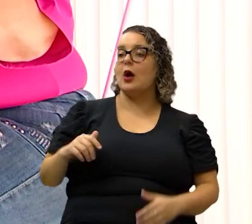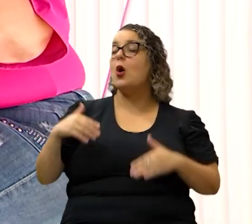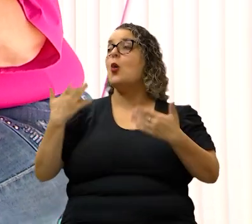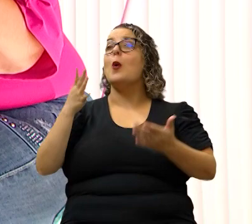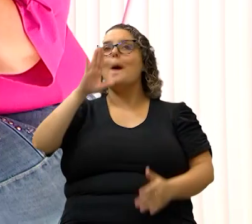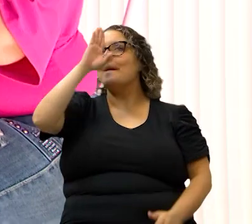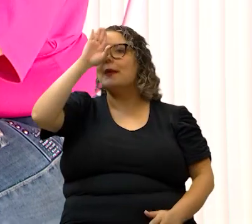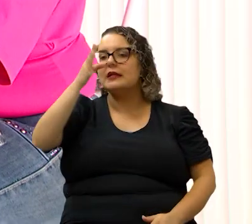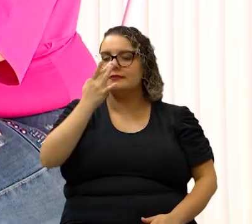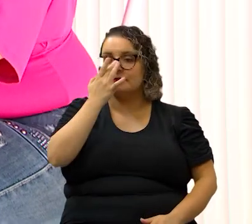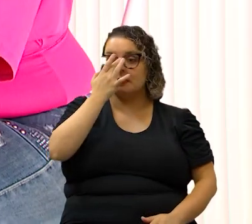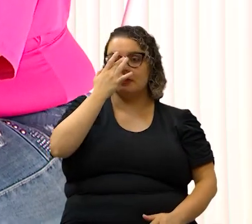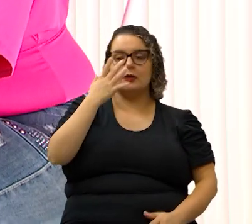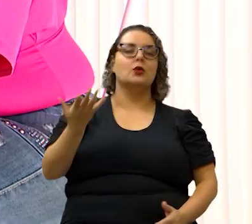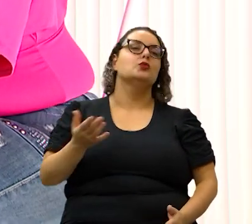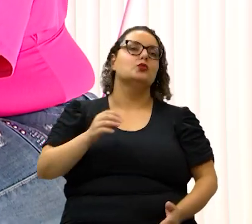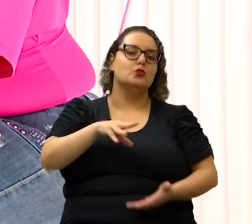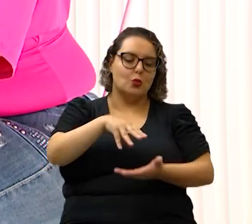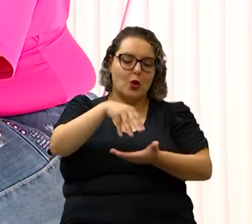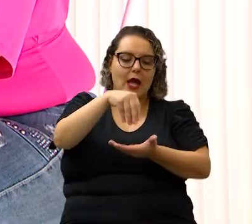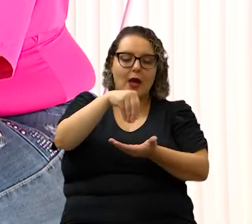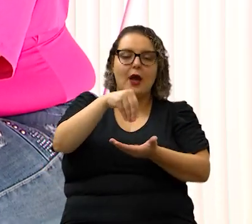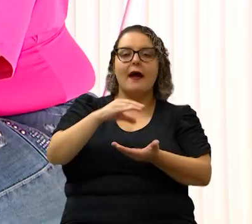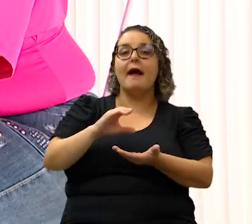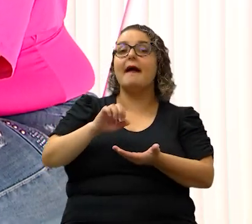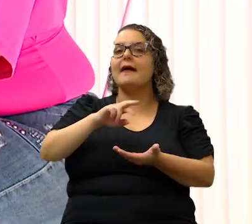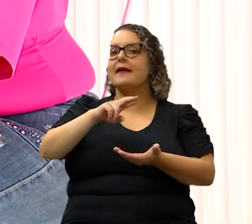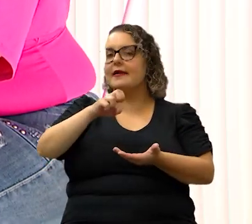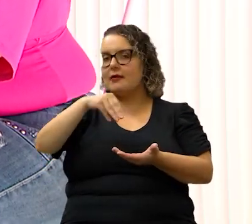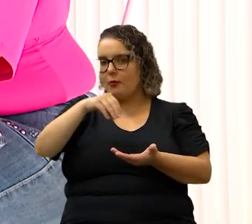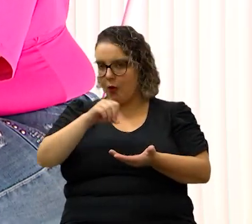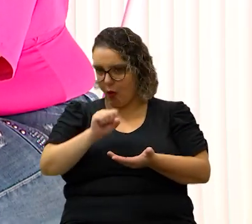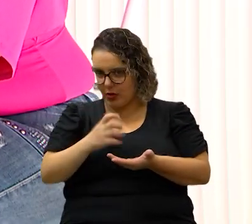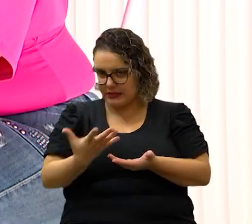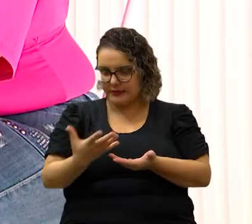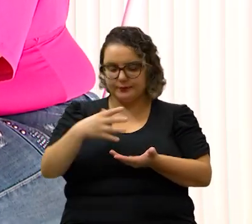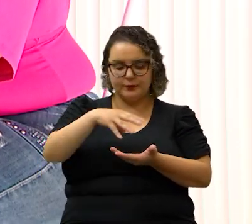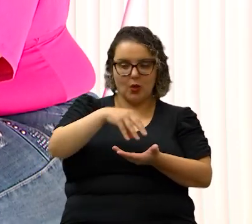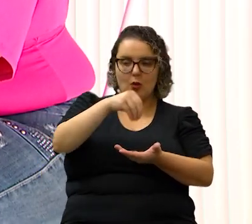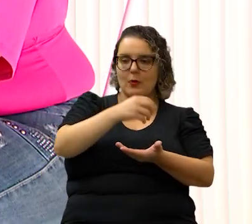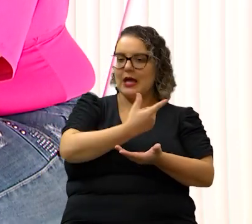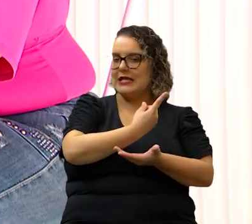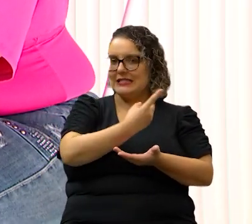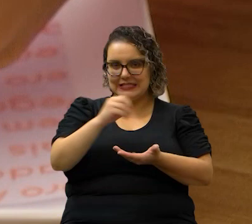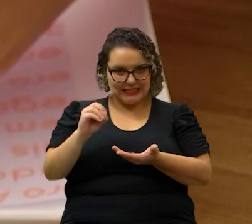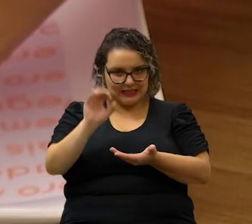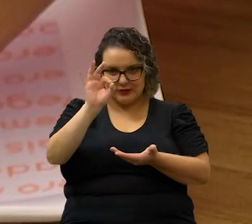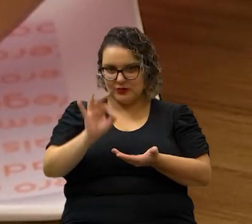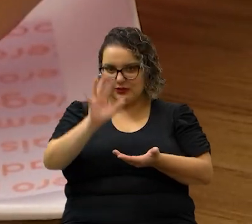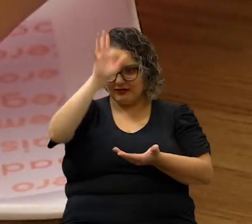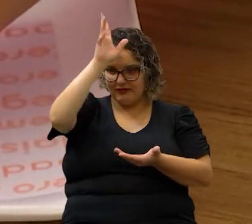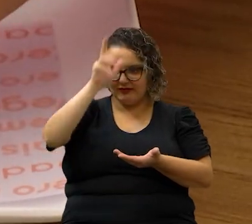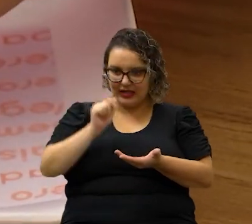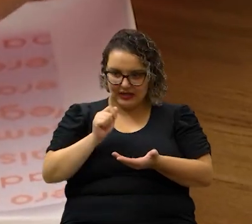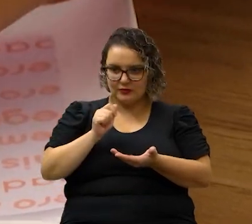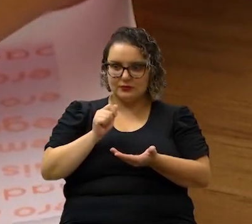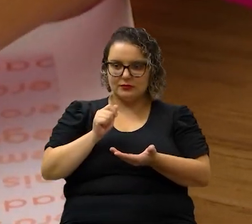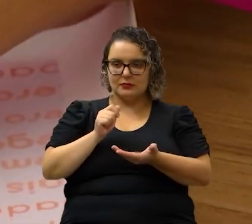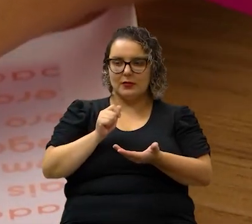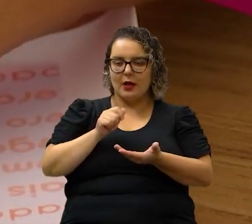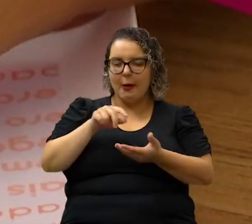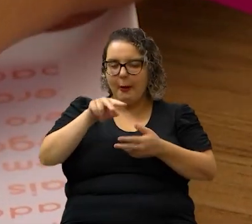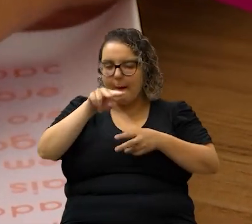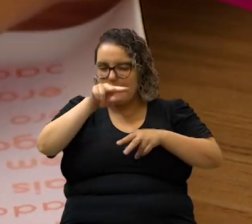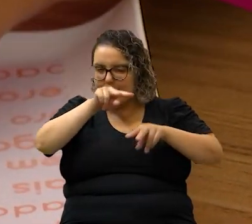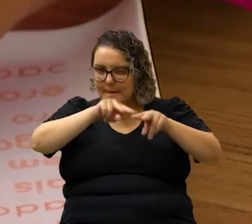o carro-chefe aqui? Nossa, dos salgados, a nossa coxinha cremosa, ela é uma coxinha 100% frango,